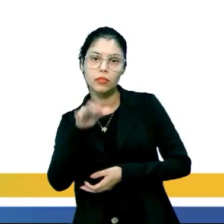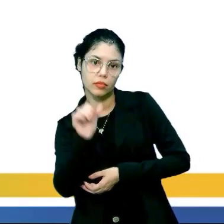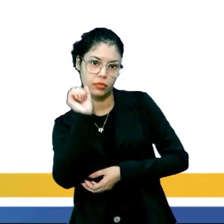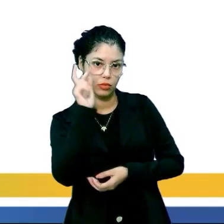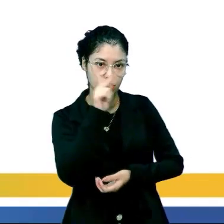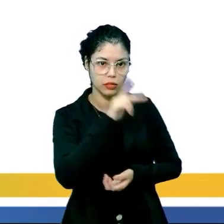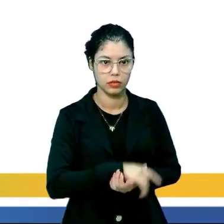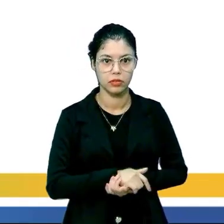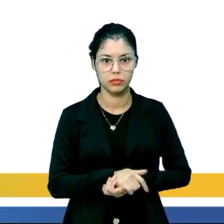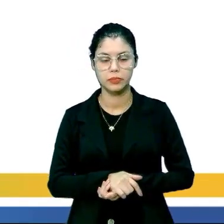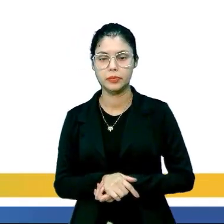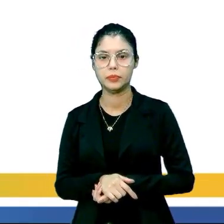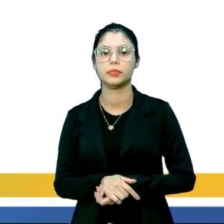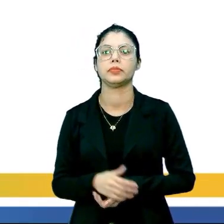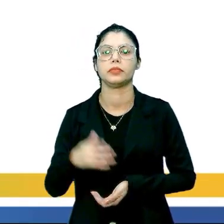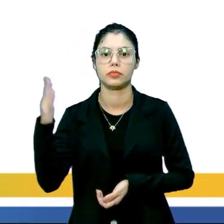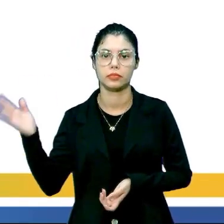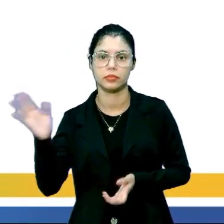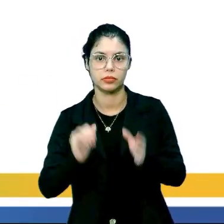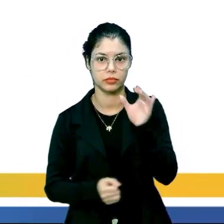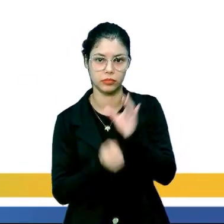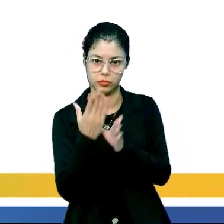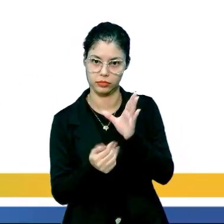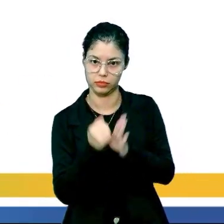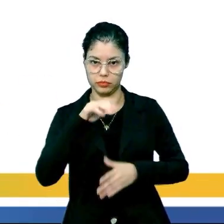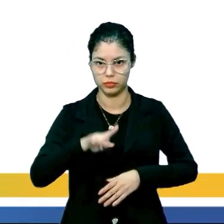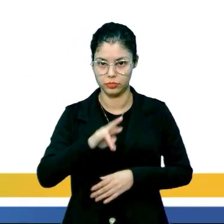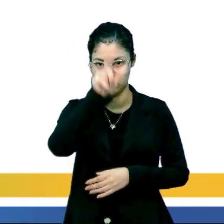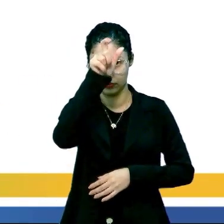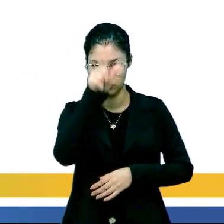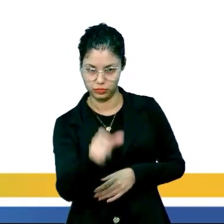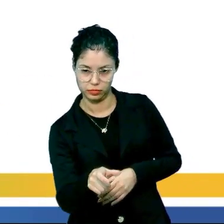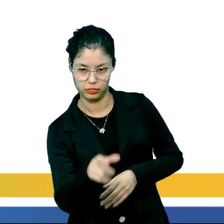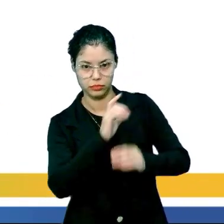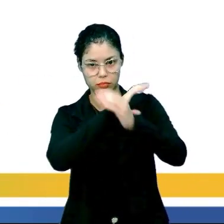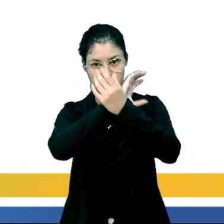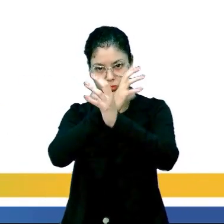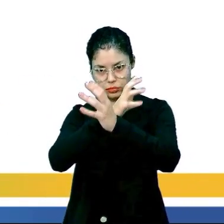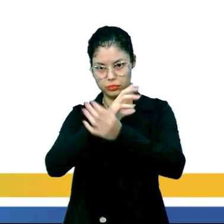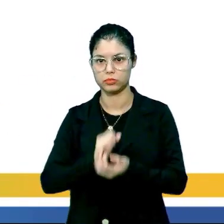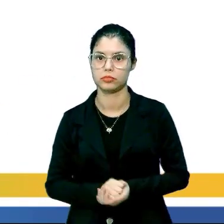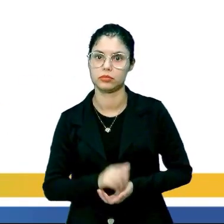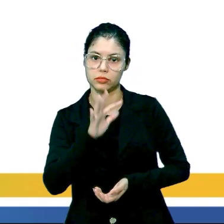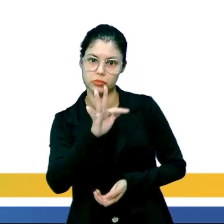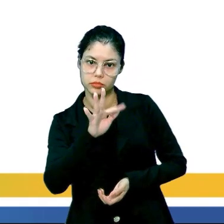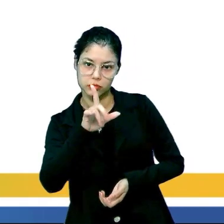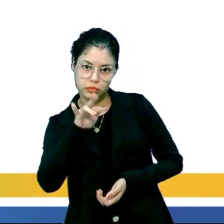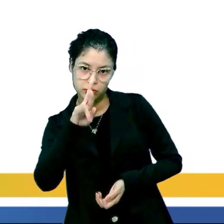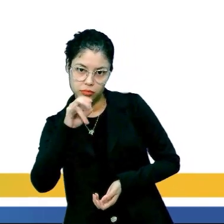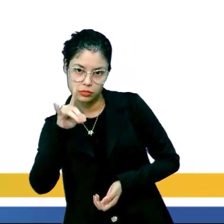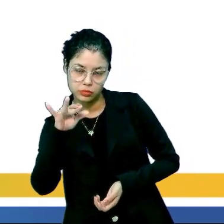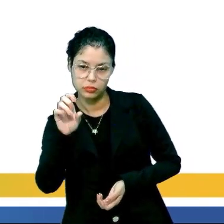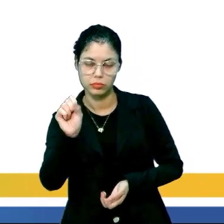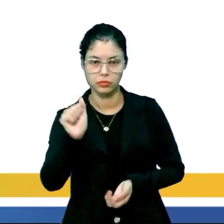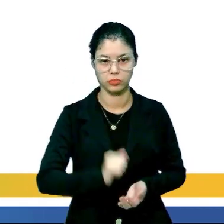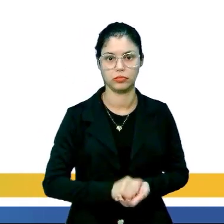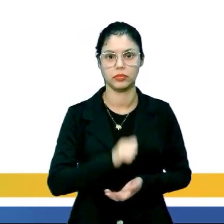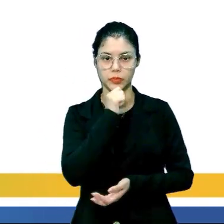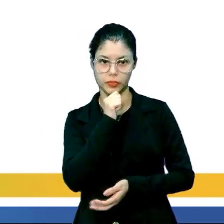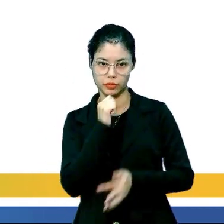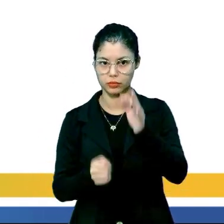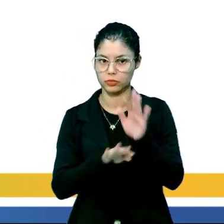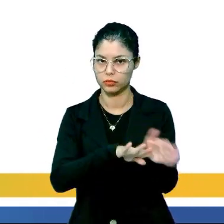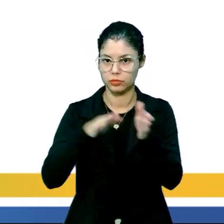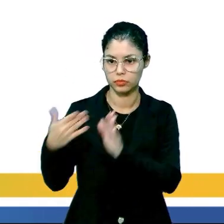certo? Aqui, são produzidos, como mostrado, pela medula óssea e tem os linfonodos, tá?